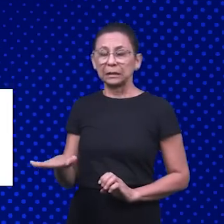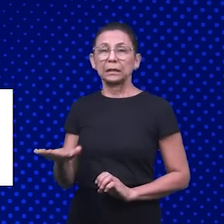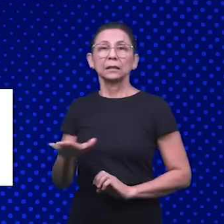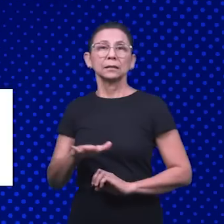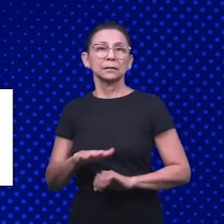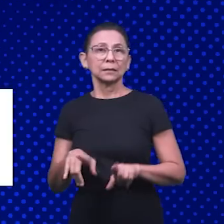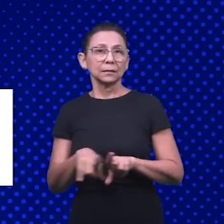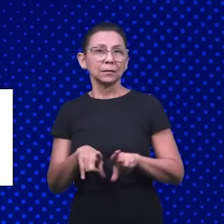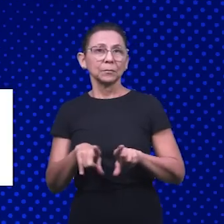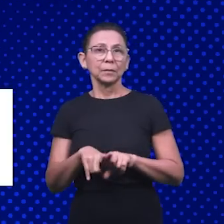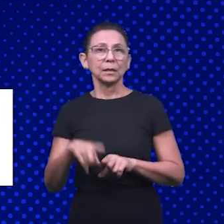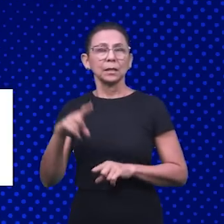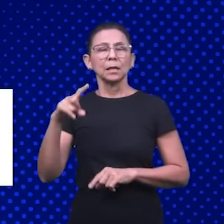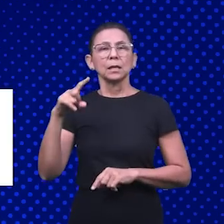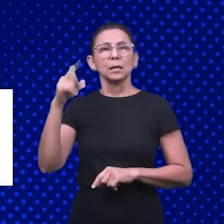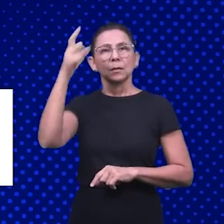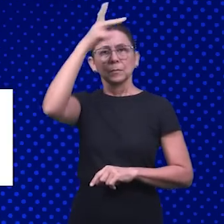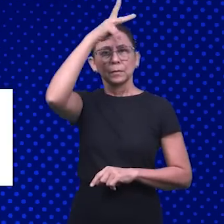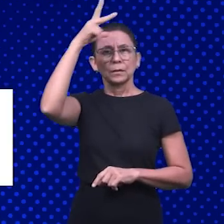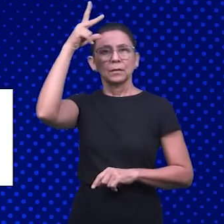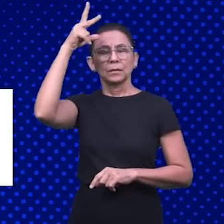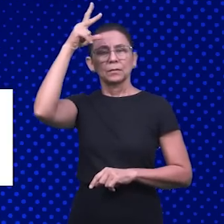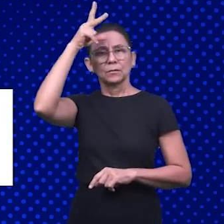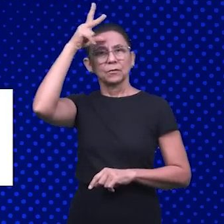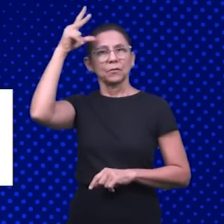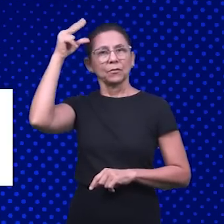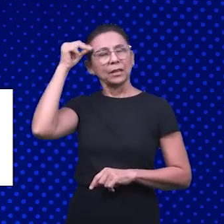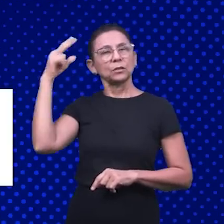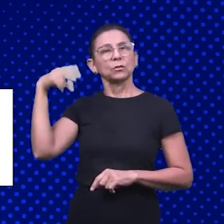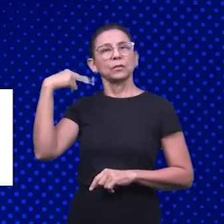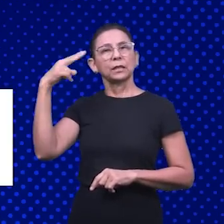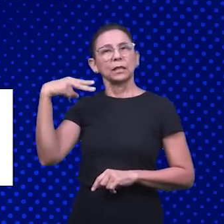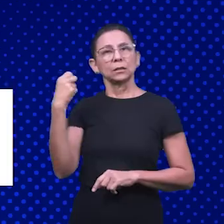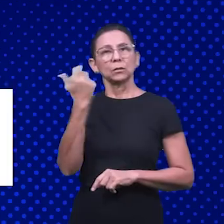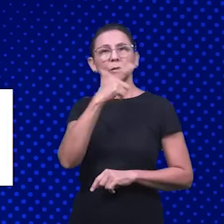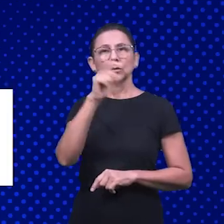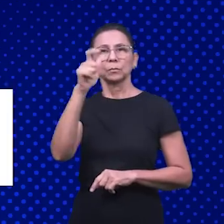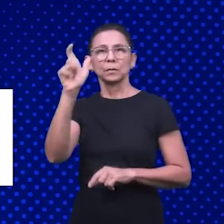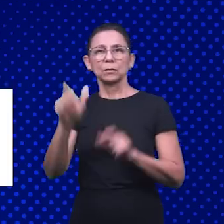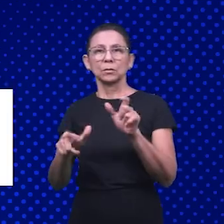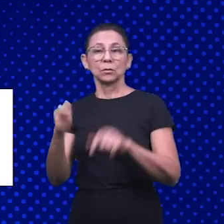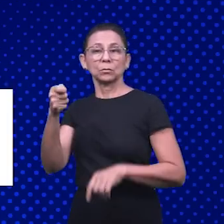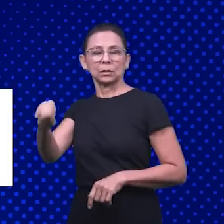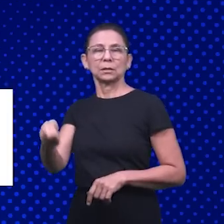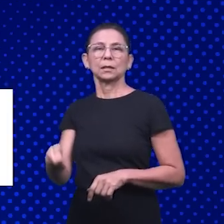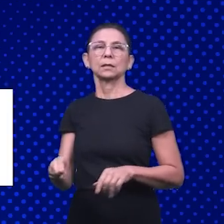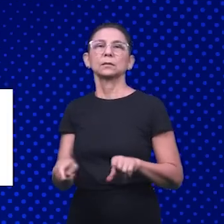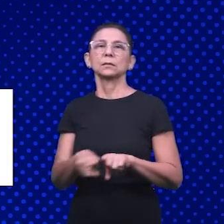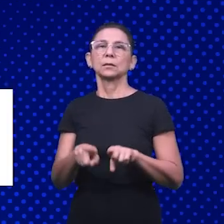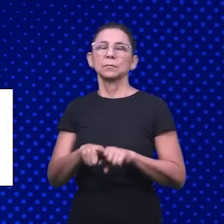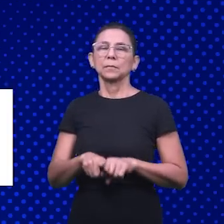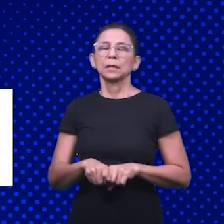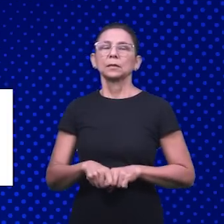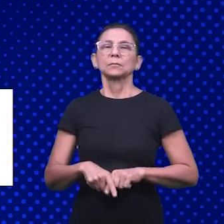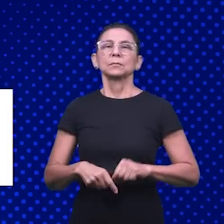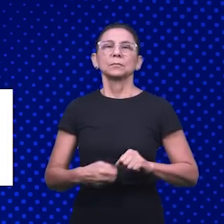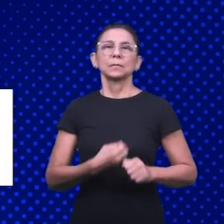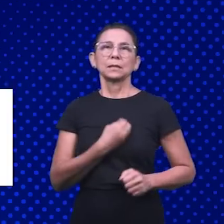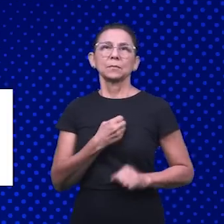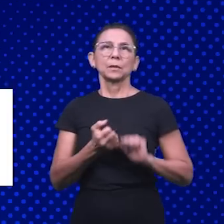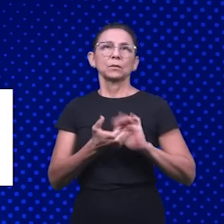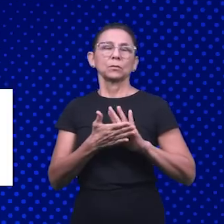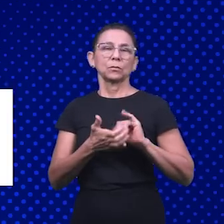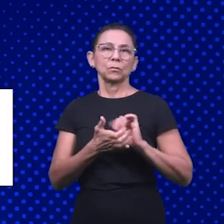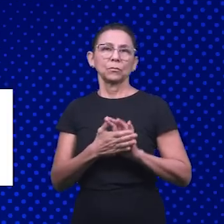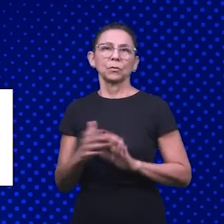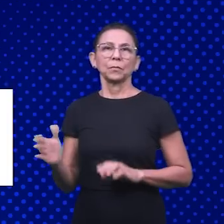prefeito, vereadores e outras autoridades participaram desse momento de louvor. Na cidade de Jaru, os irmãos receberam